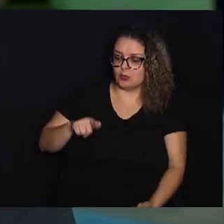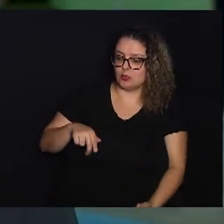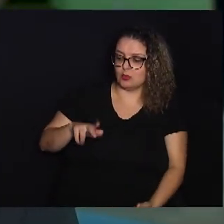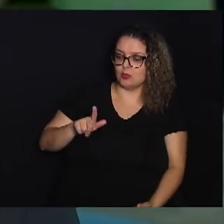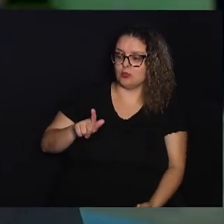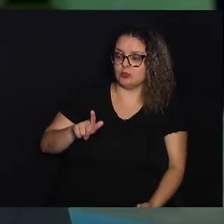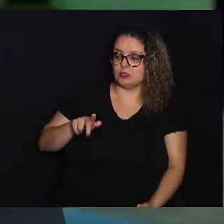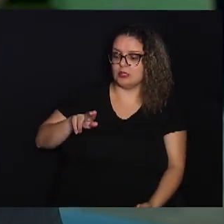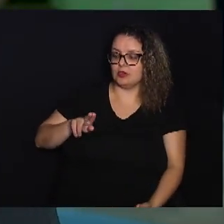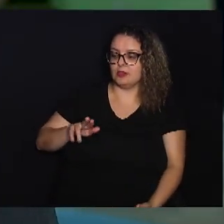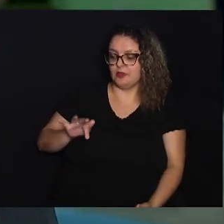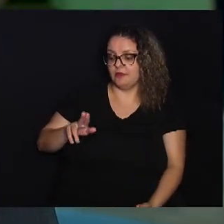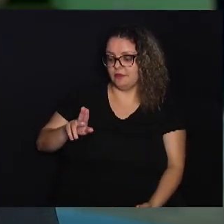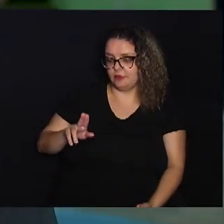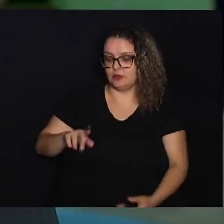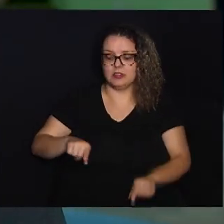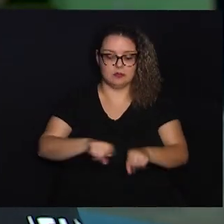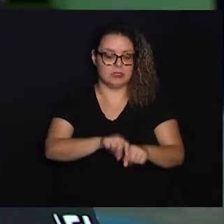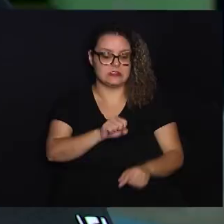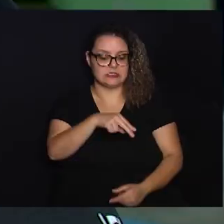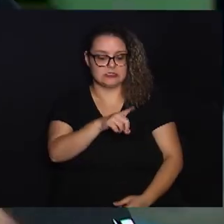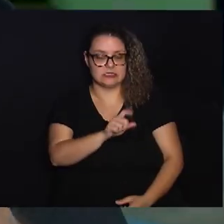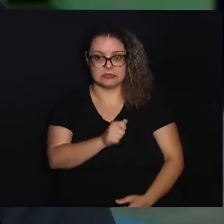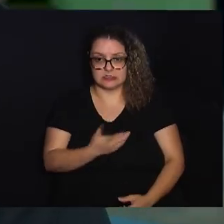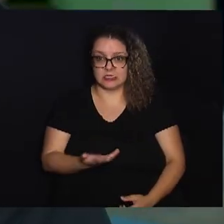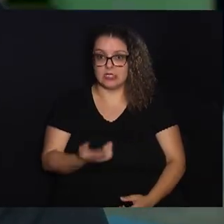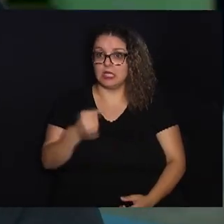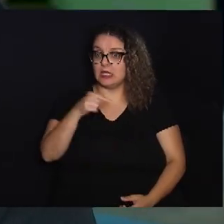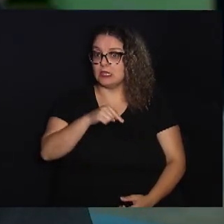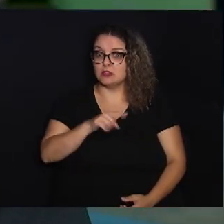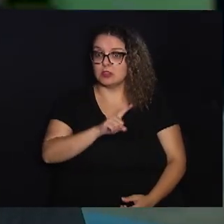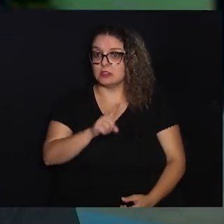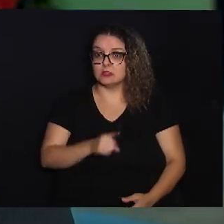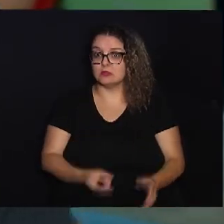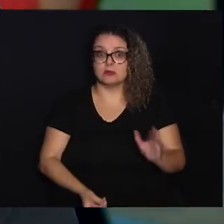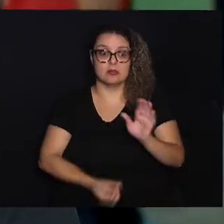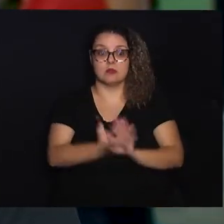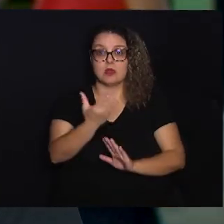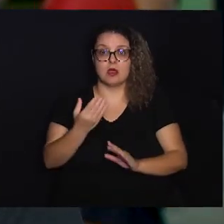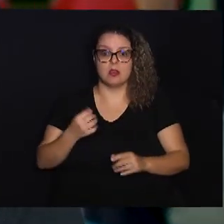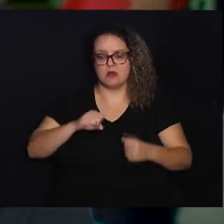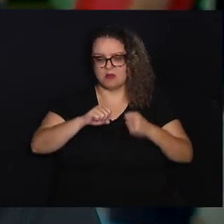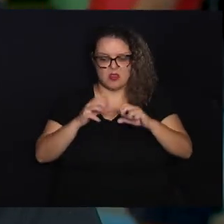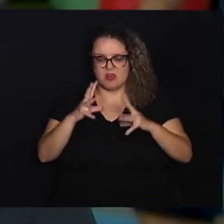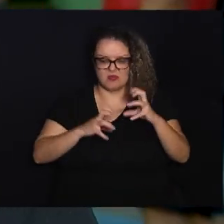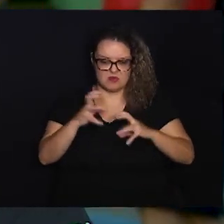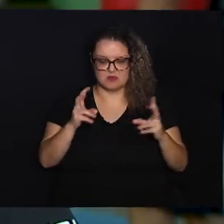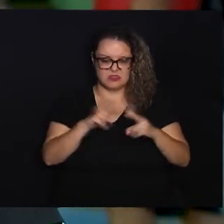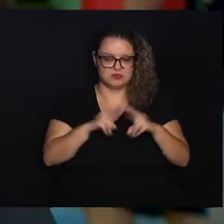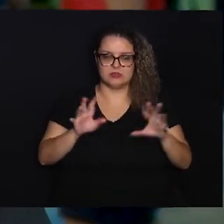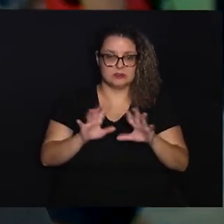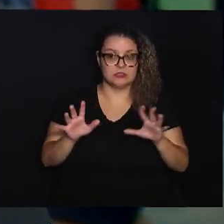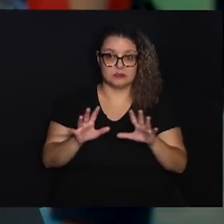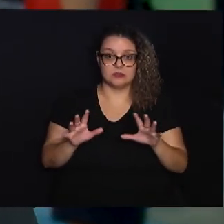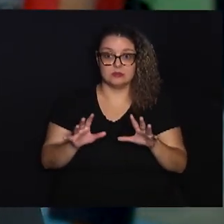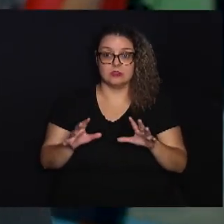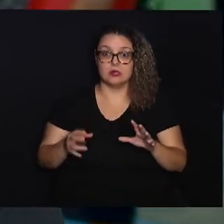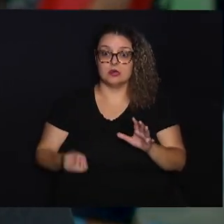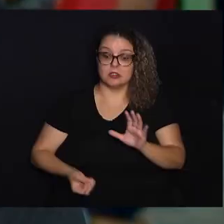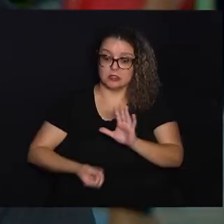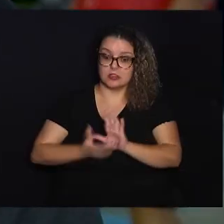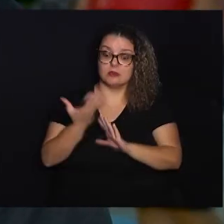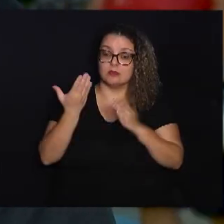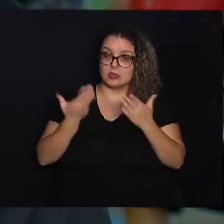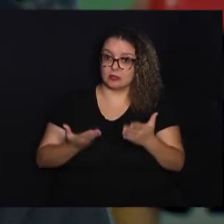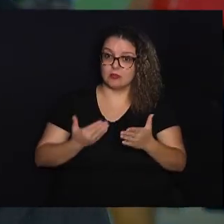do Kung Fu, do Sandá, tá? Você tem a história de que aquilo lá não nasceu para você brigar ou para ofender, muito pelo contrário,